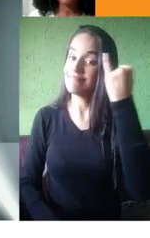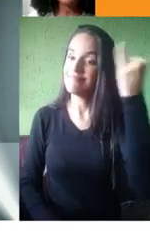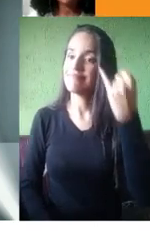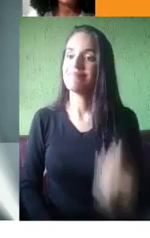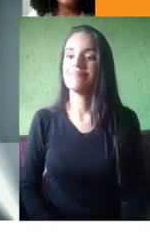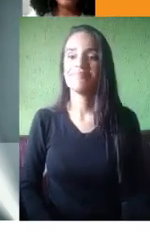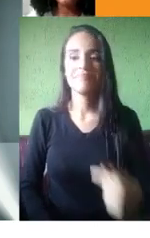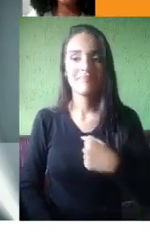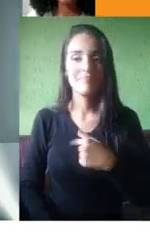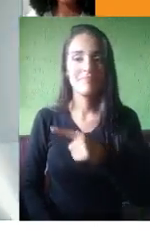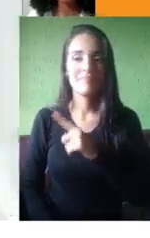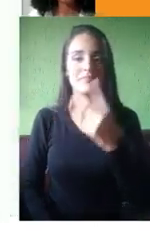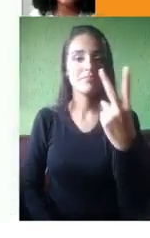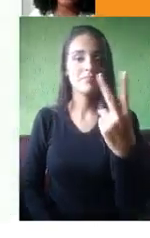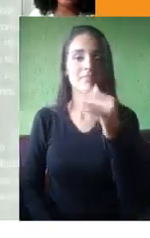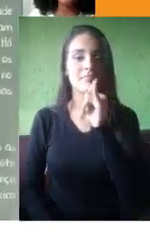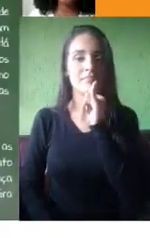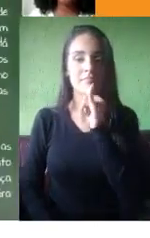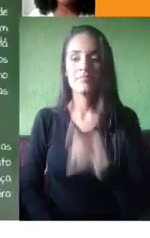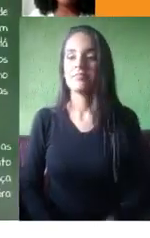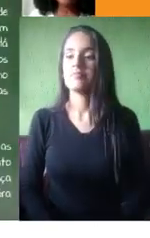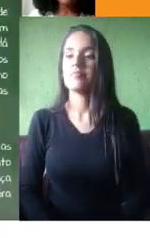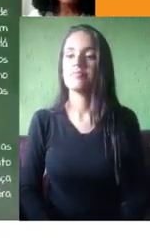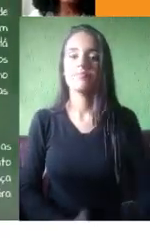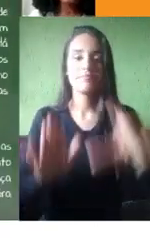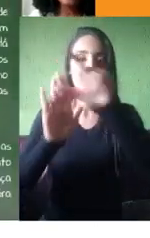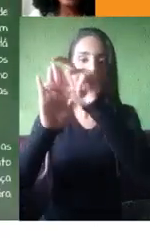pensam. Para falar dele, eu trouxe 2 exemplos